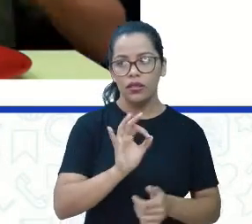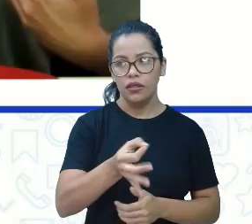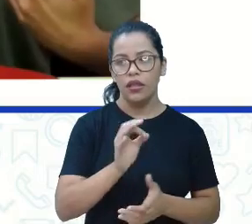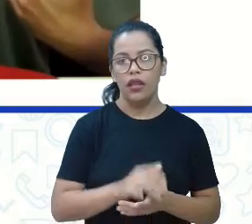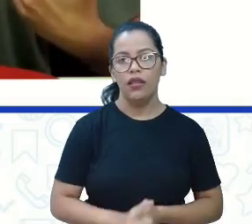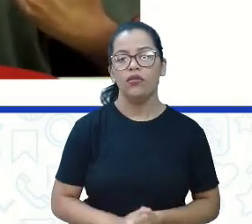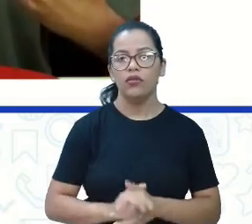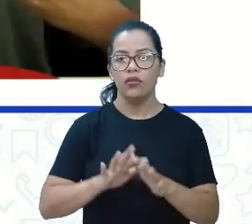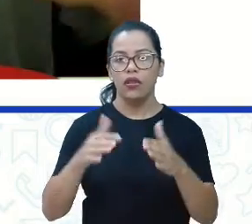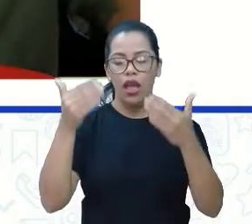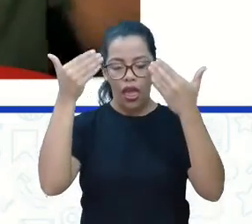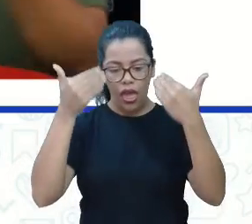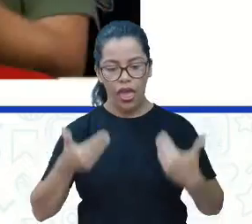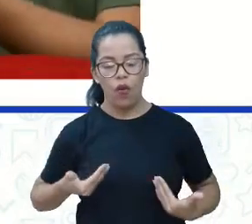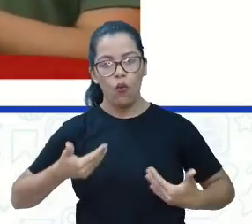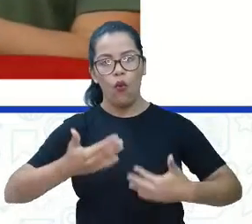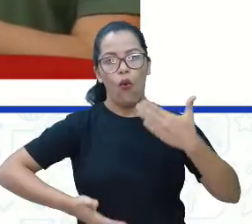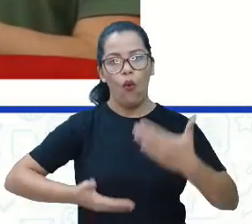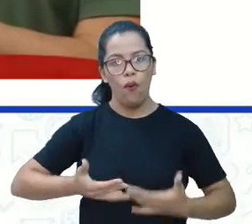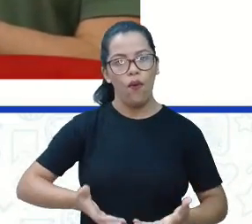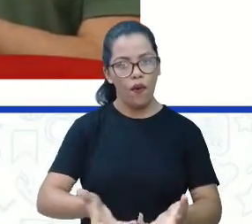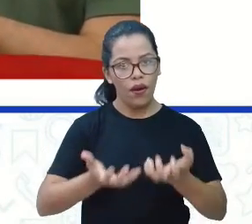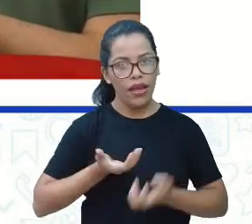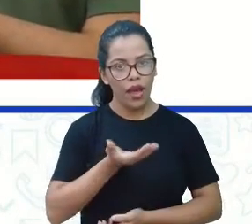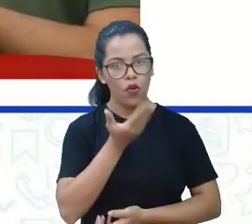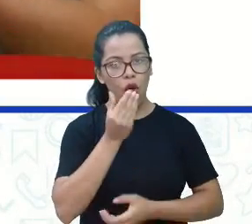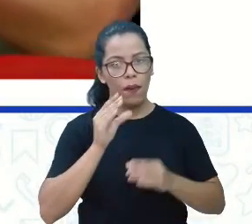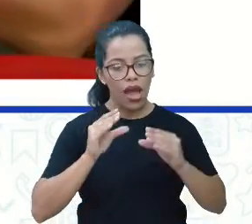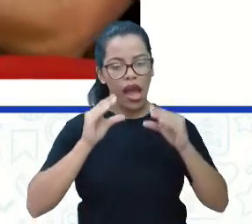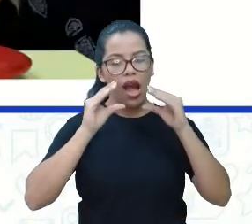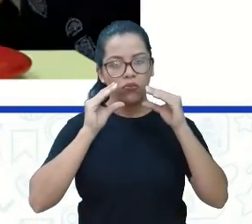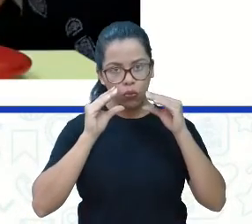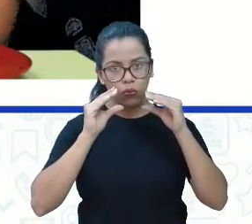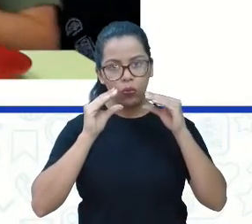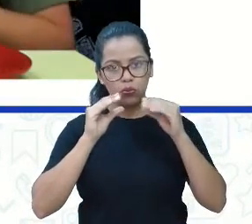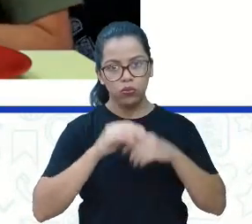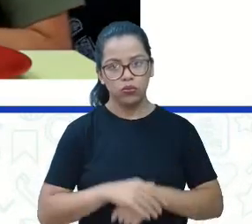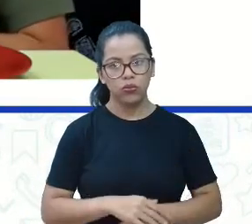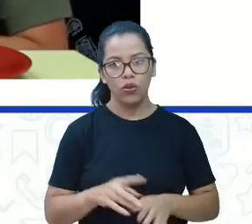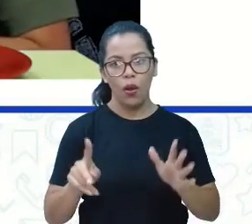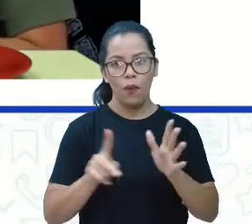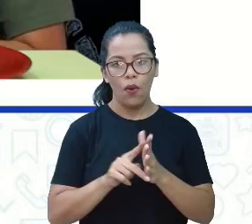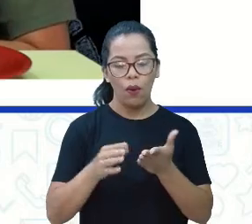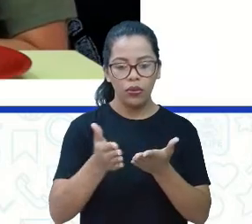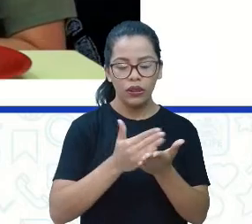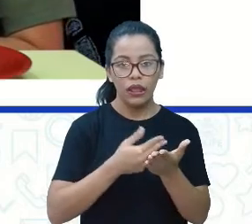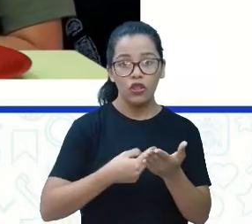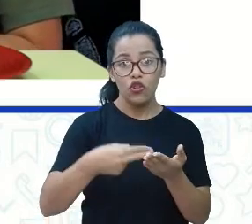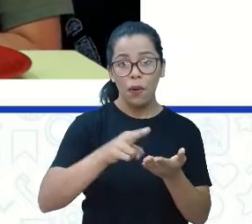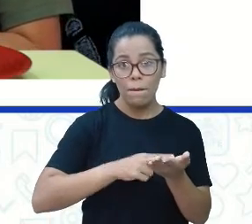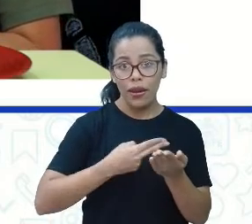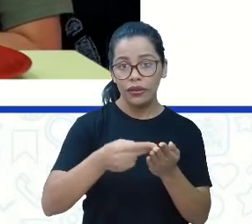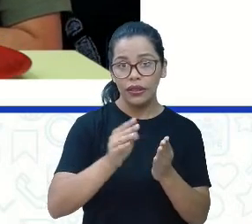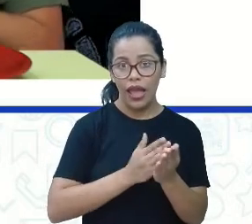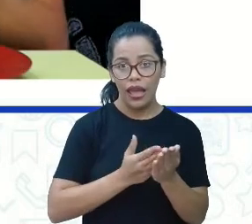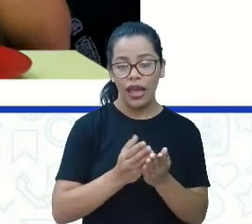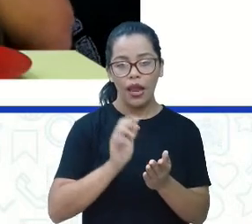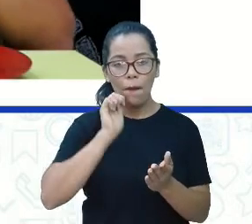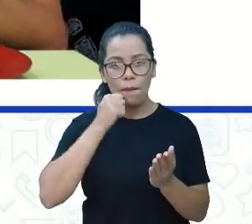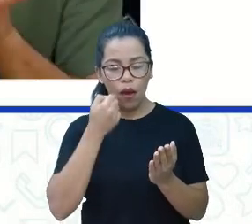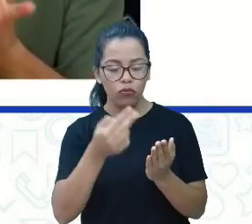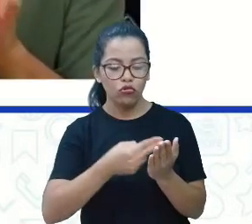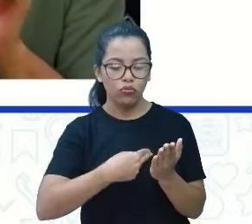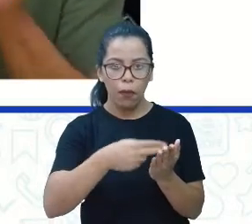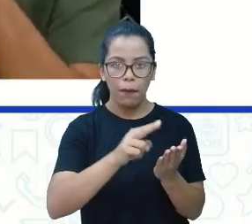esse robô aqui quer comer um sanduíche de manteiga com queijo. Certo. Tá bom? Tá.